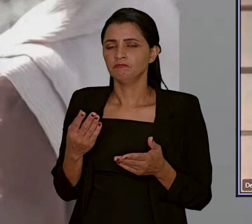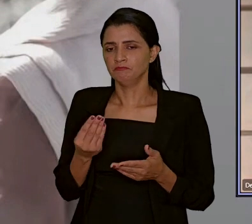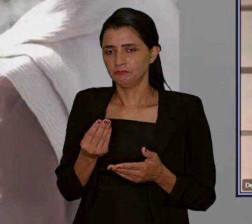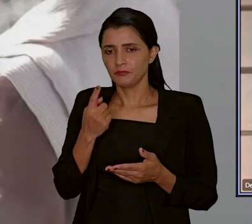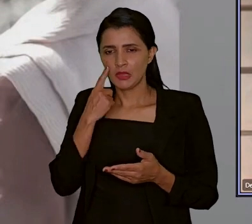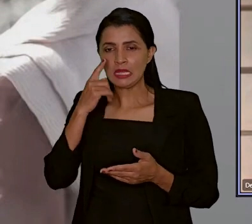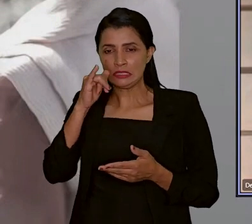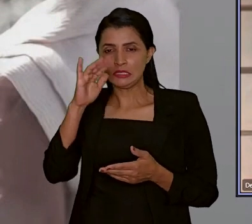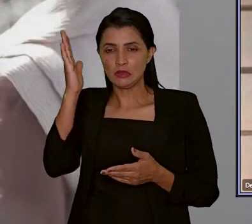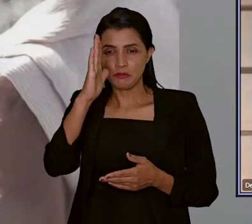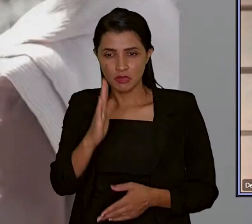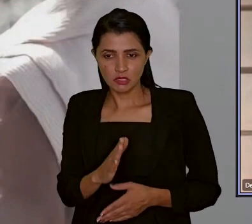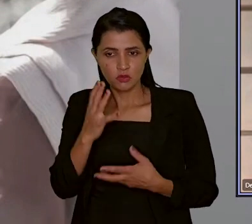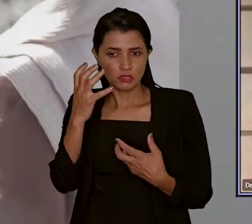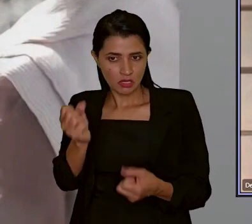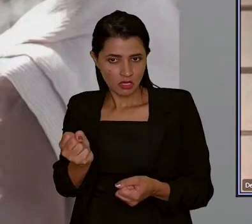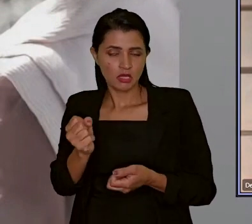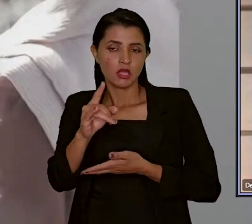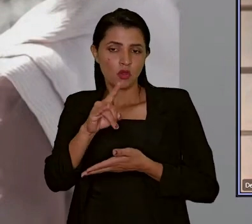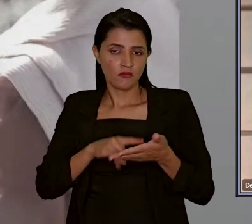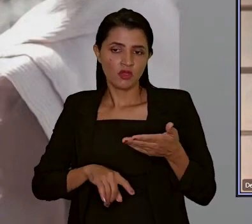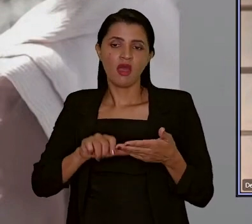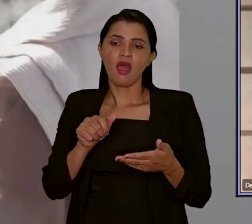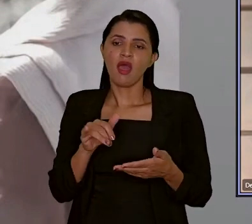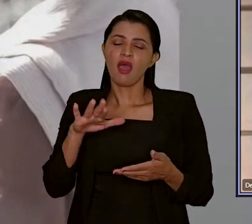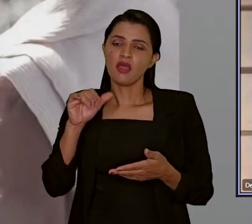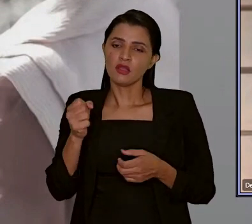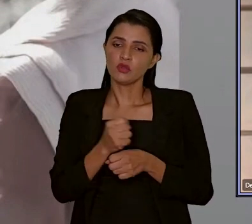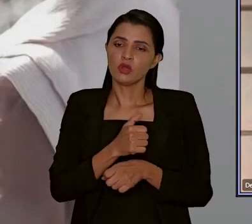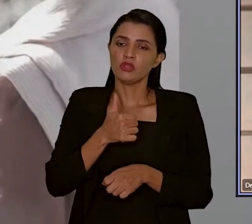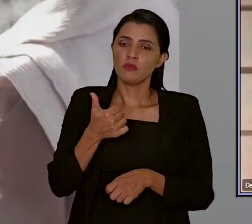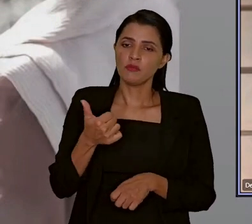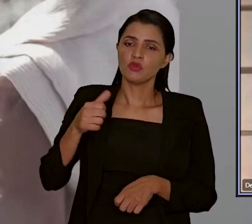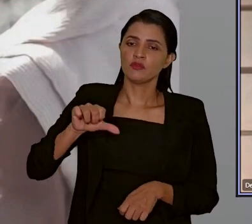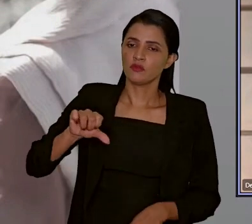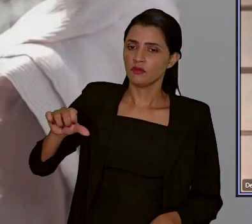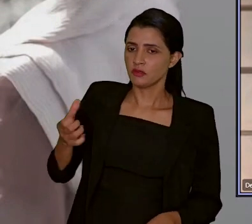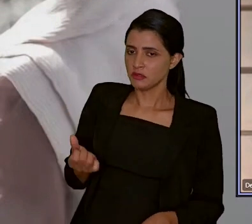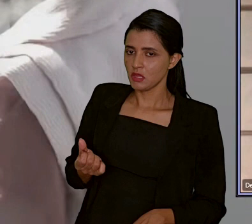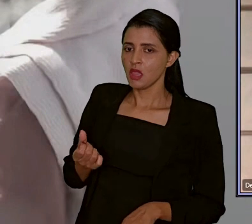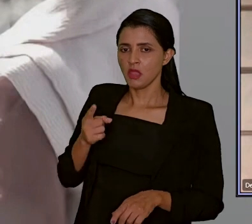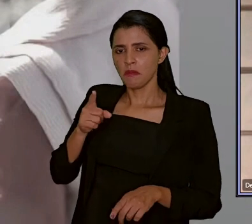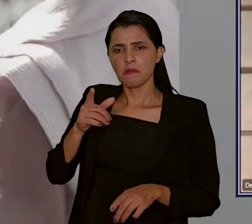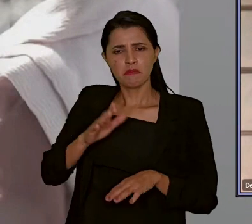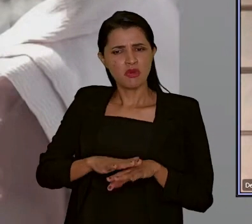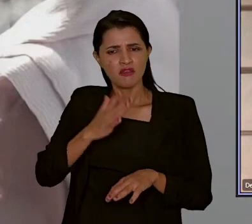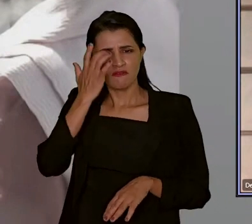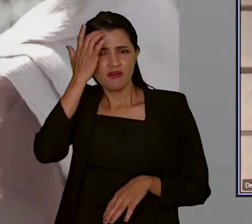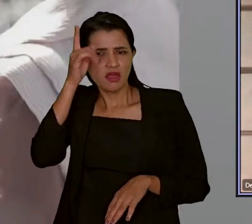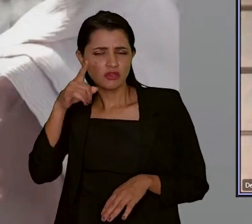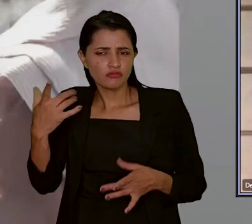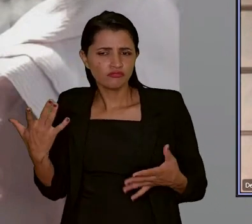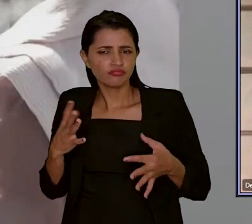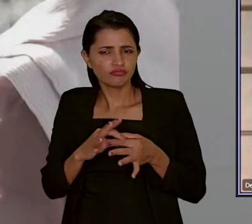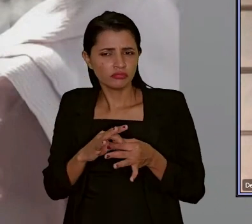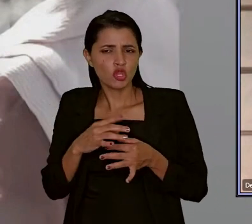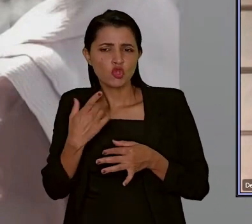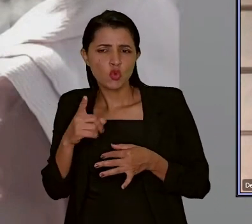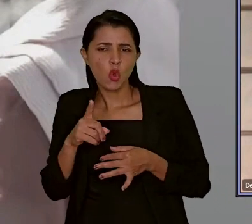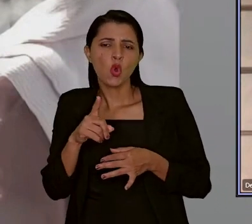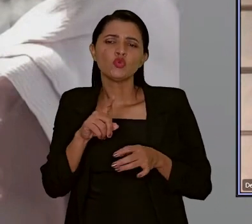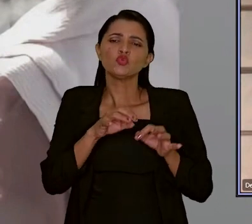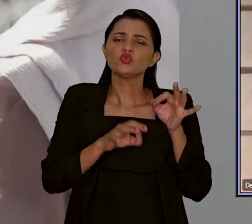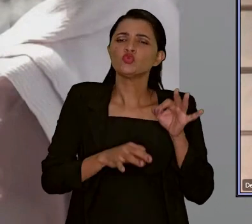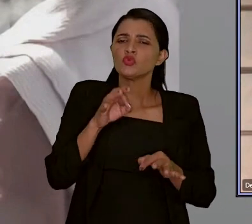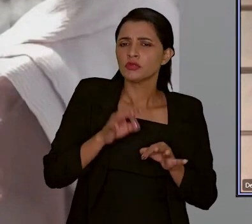Brasil aderisse à Convenção da Haia de 1996, não seria mais fácil a vinculação do outro judiciário à